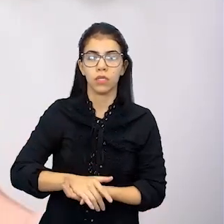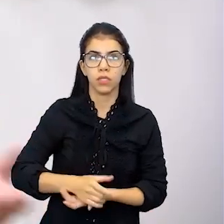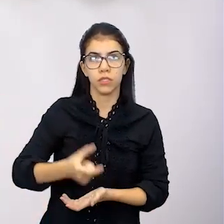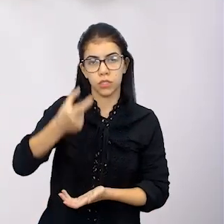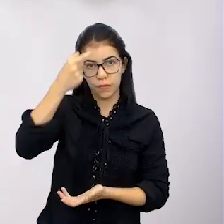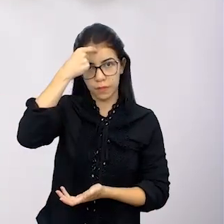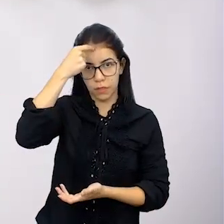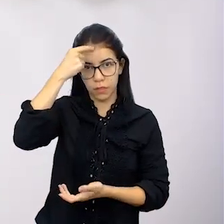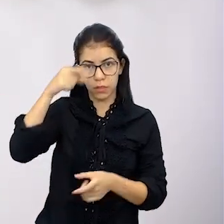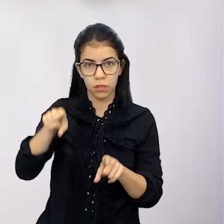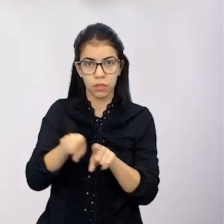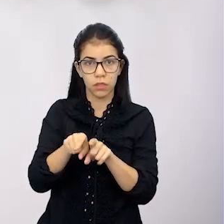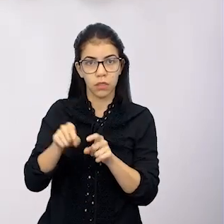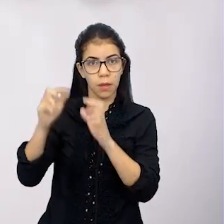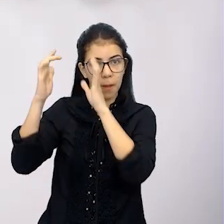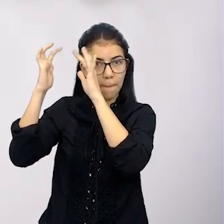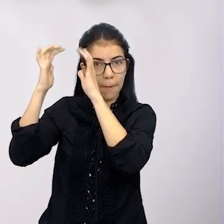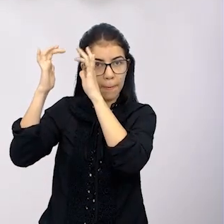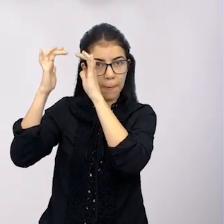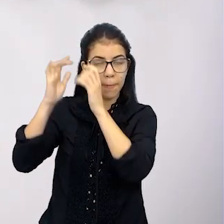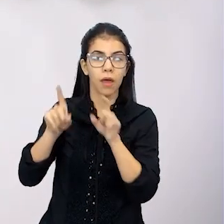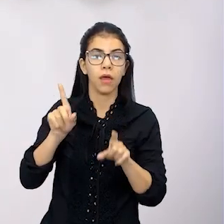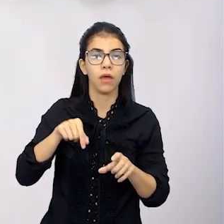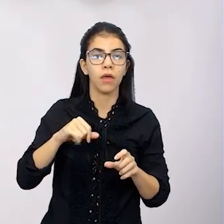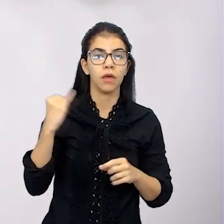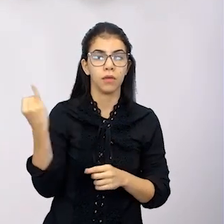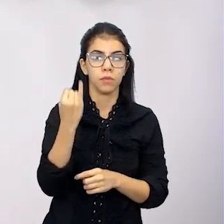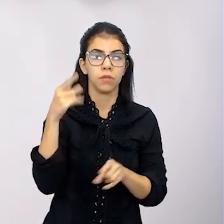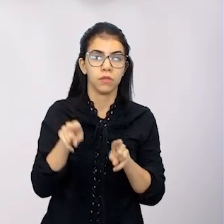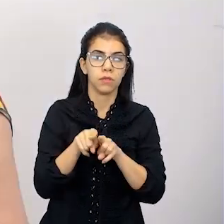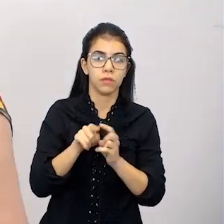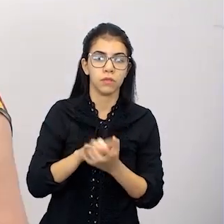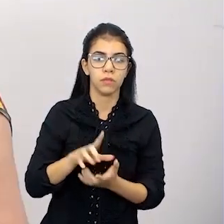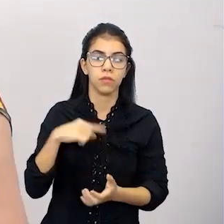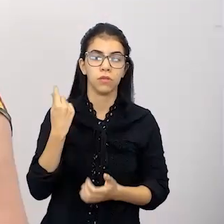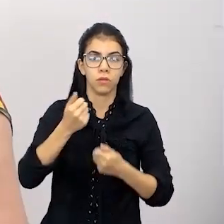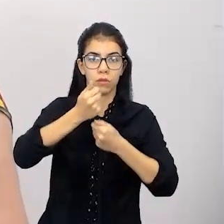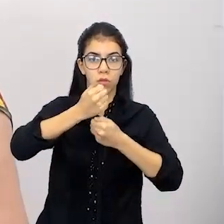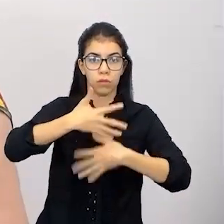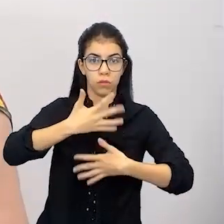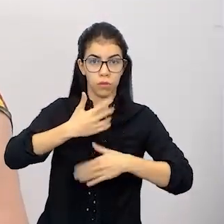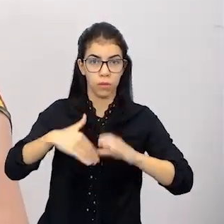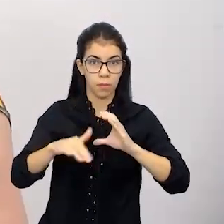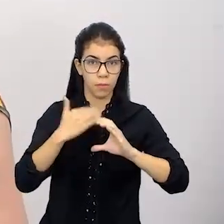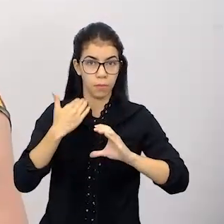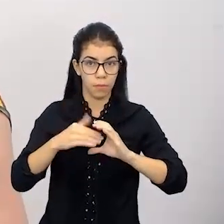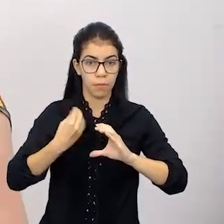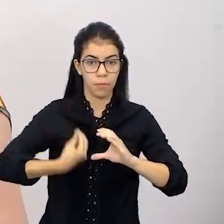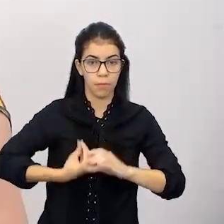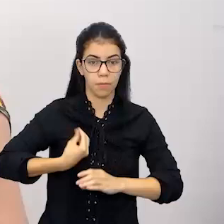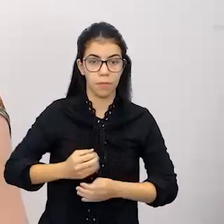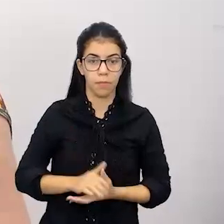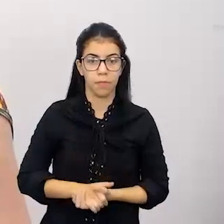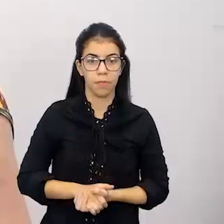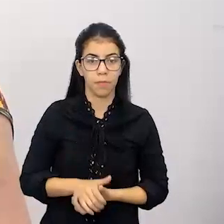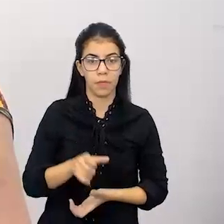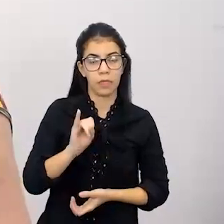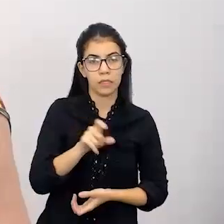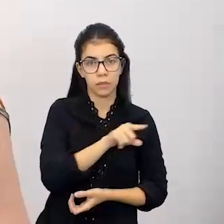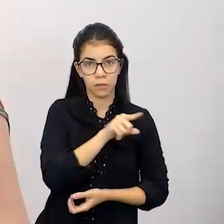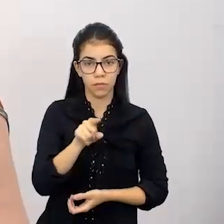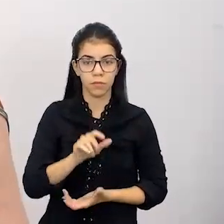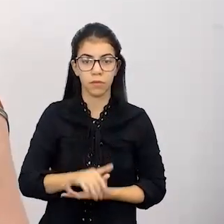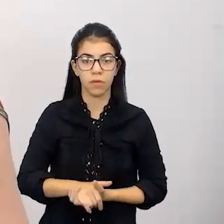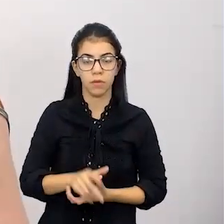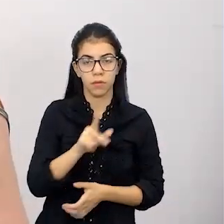socioemocionais, que é o que a gente trabalha bastante. Exatamente. Né? E a gente tem participação aqui no chat, olha, se fosse você, né?